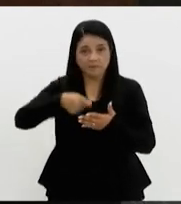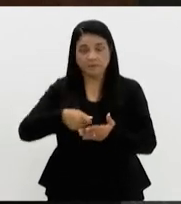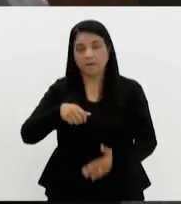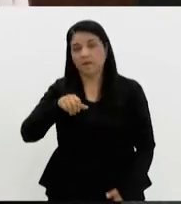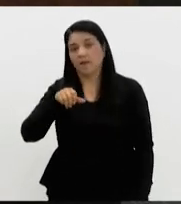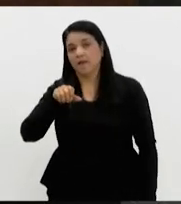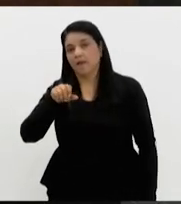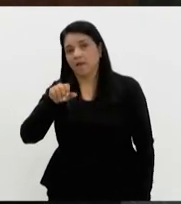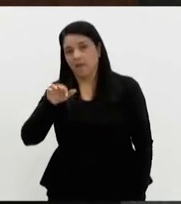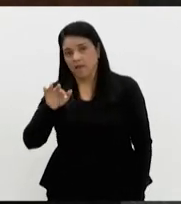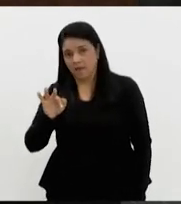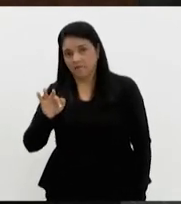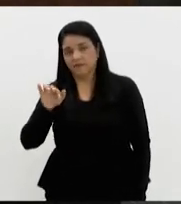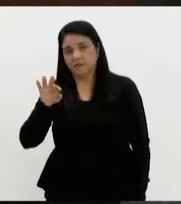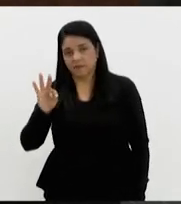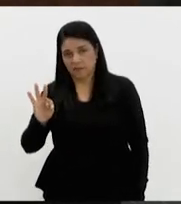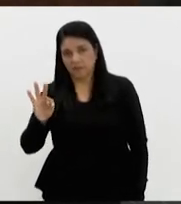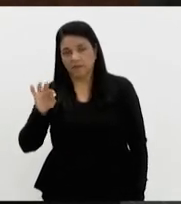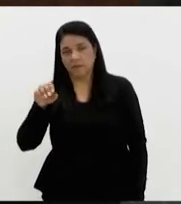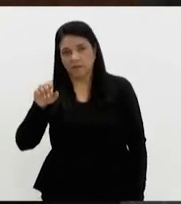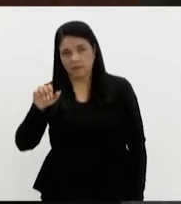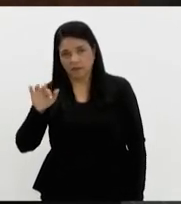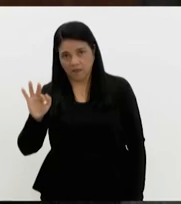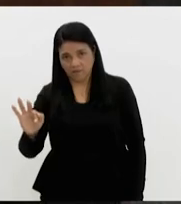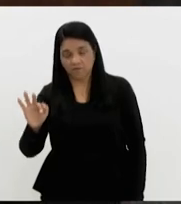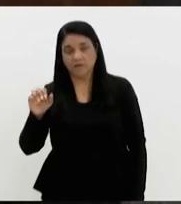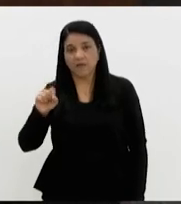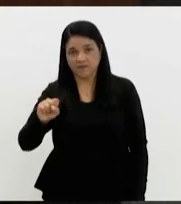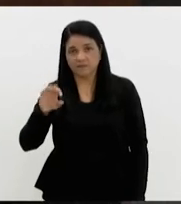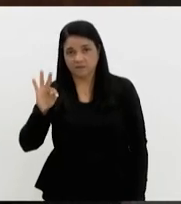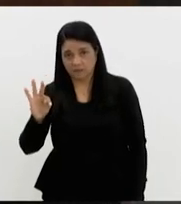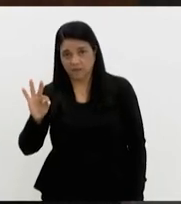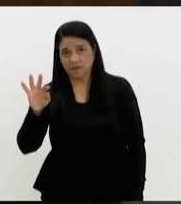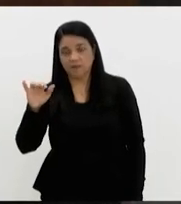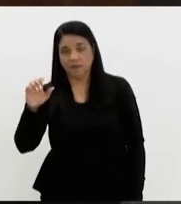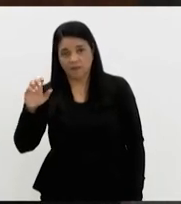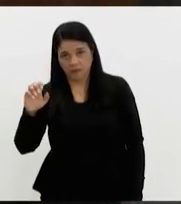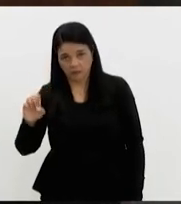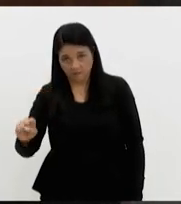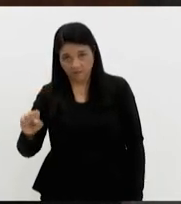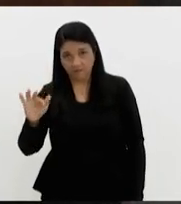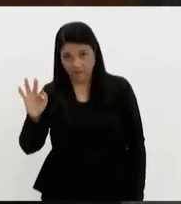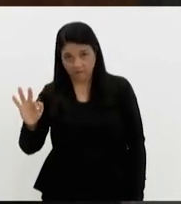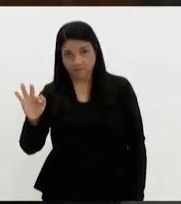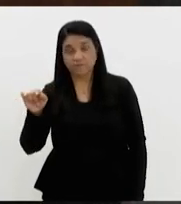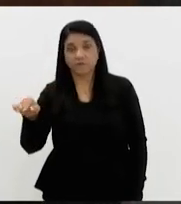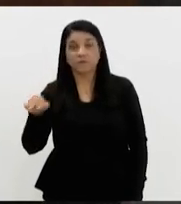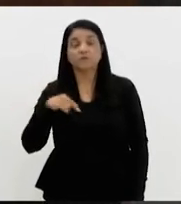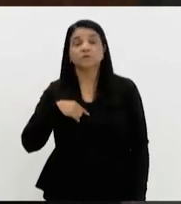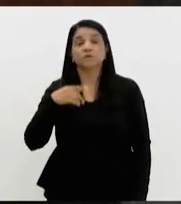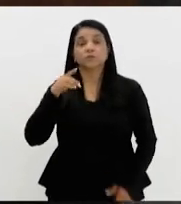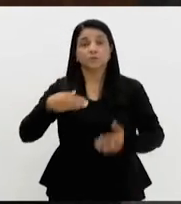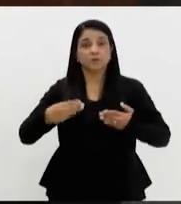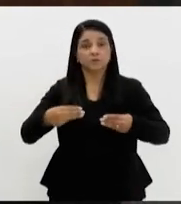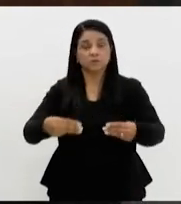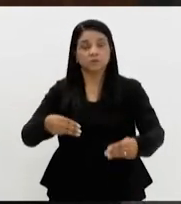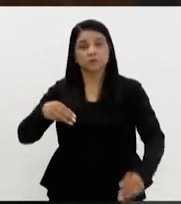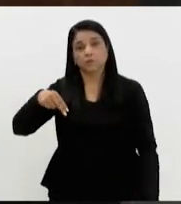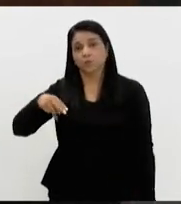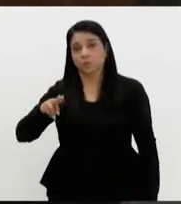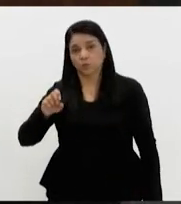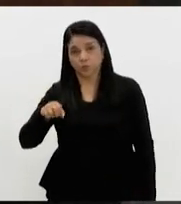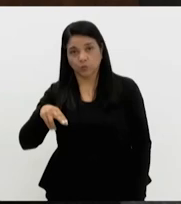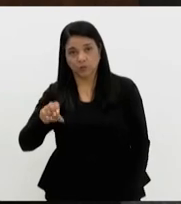STF, do excelentíssimo ministro Nunes Marques, que dá autonomia